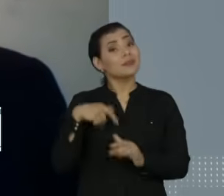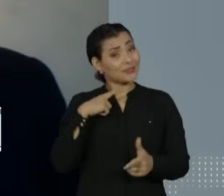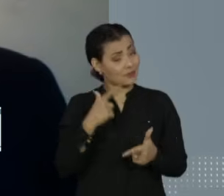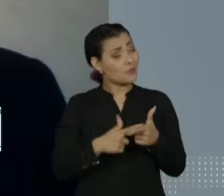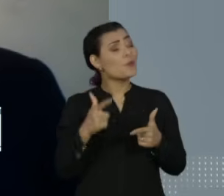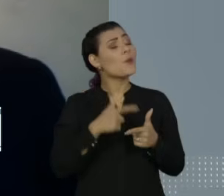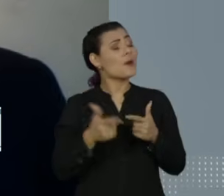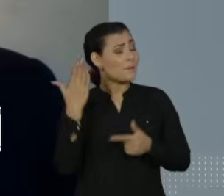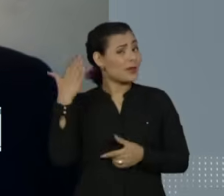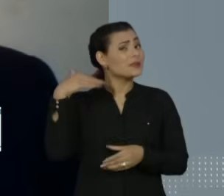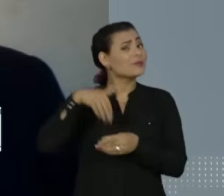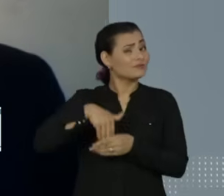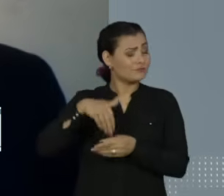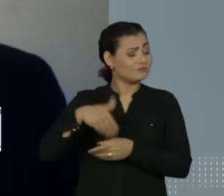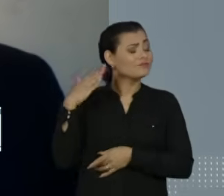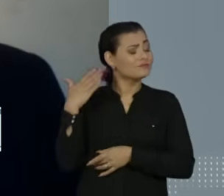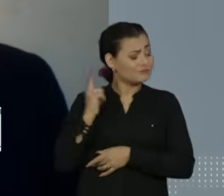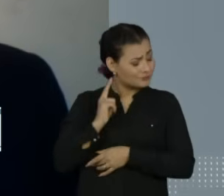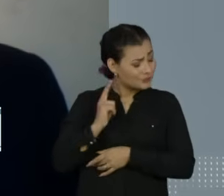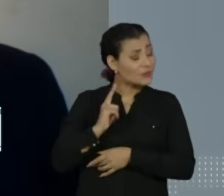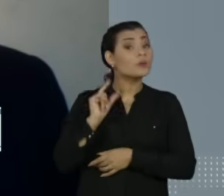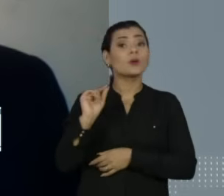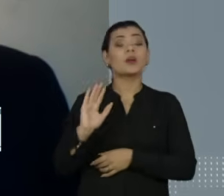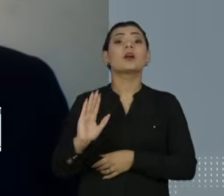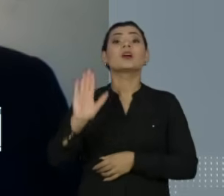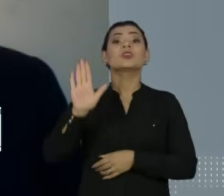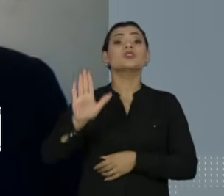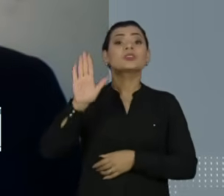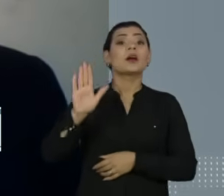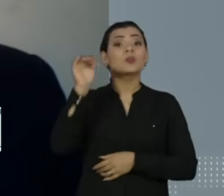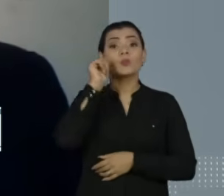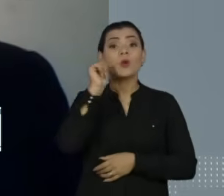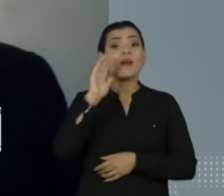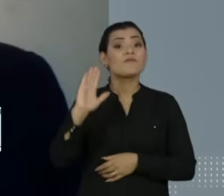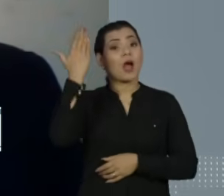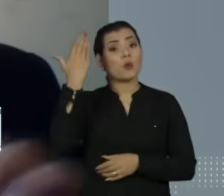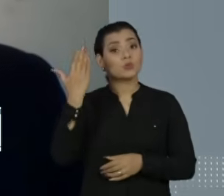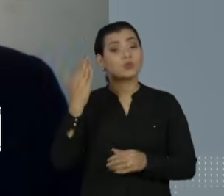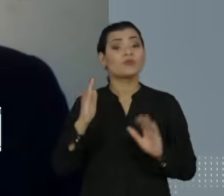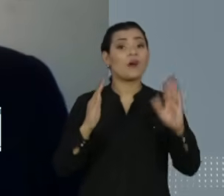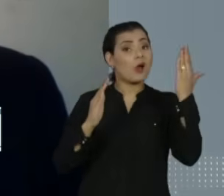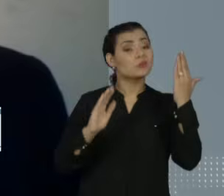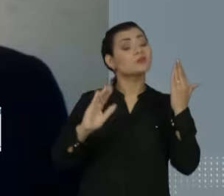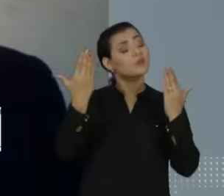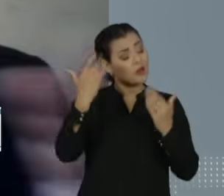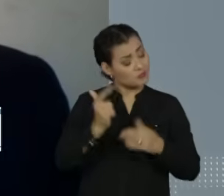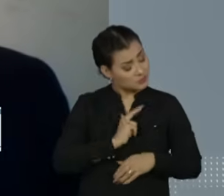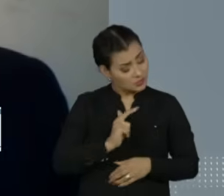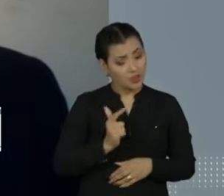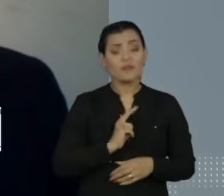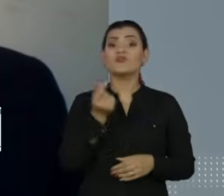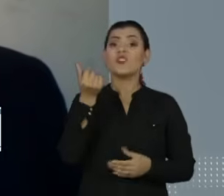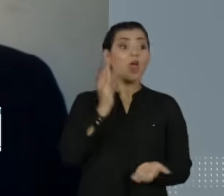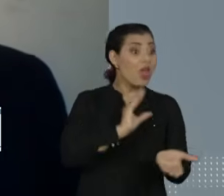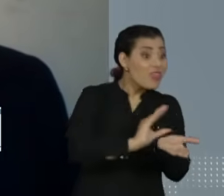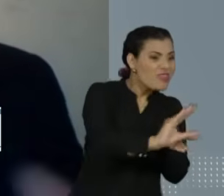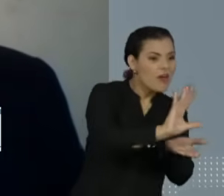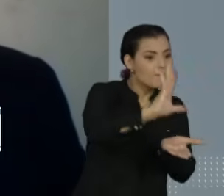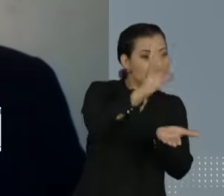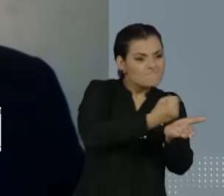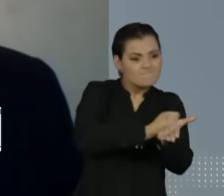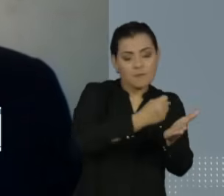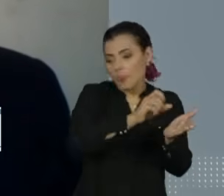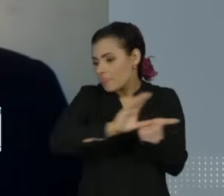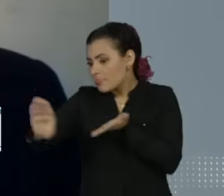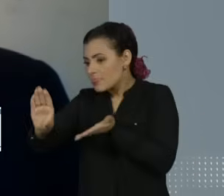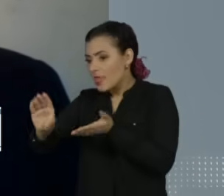problema na última eleição em relação às candidaturas femininas. Candidatas laranjas, recursos desviados, e esse problema